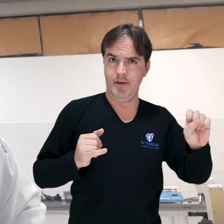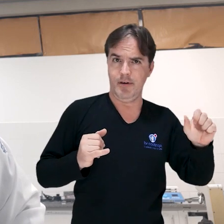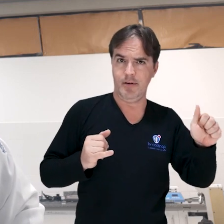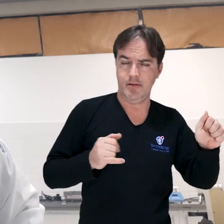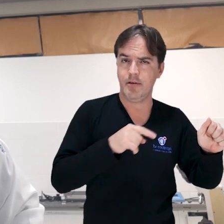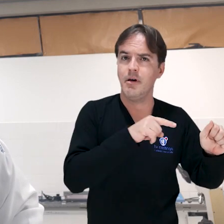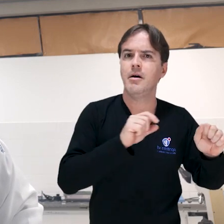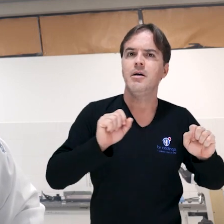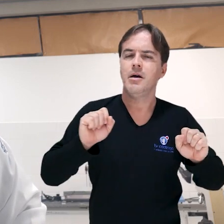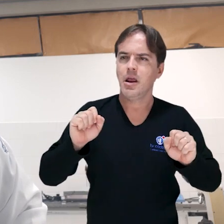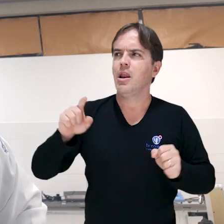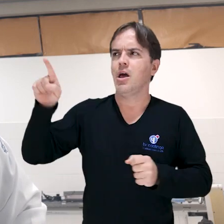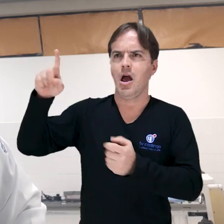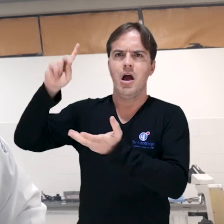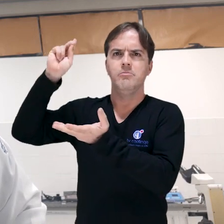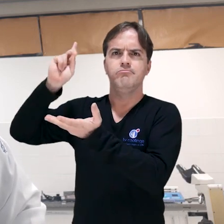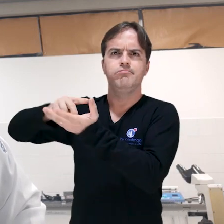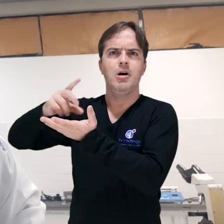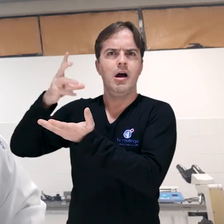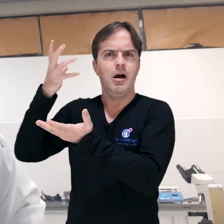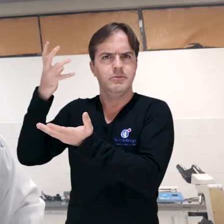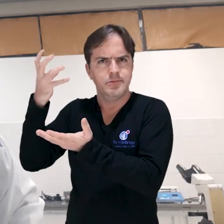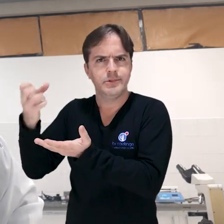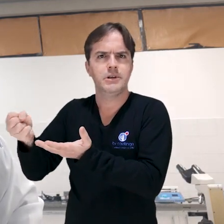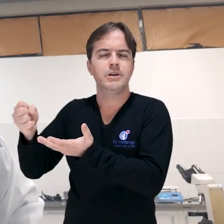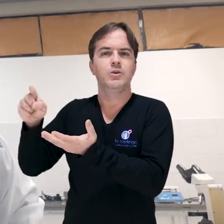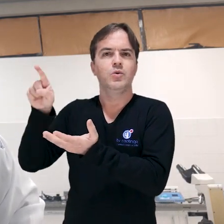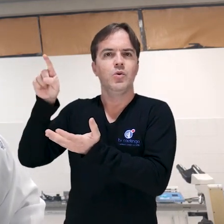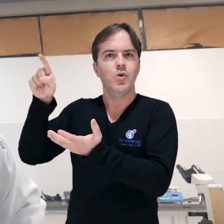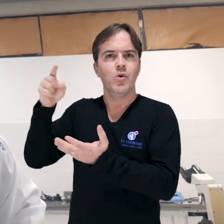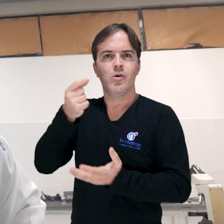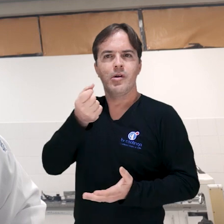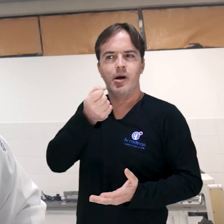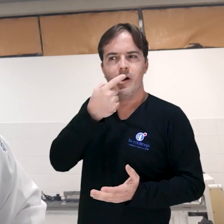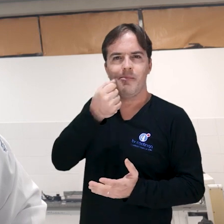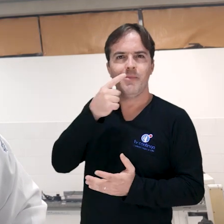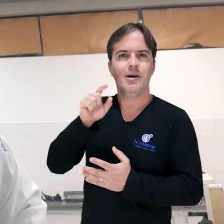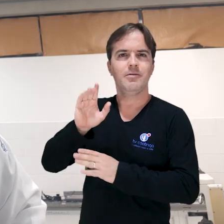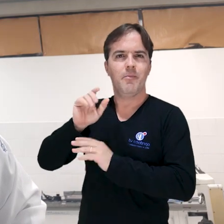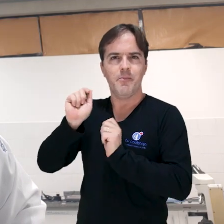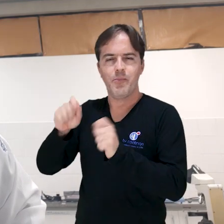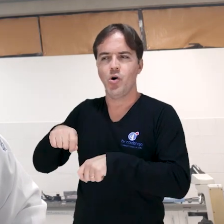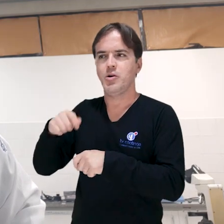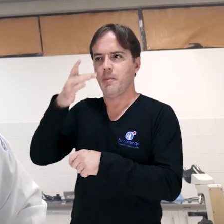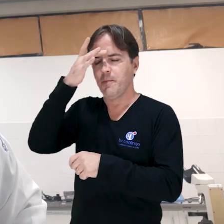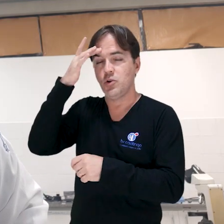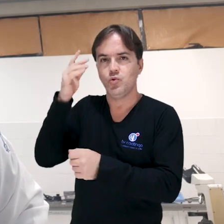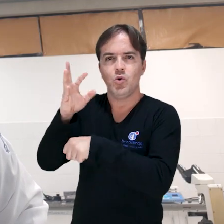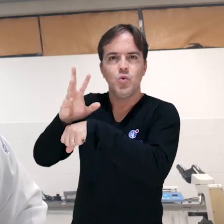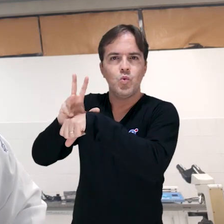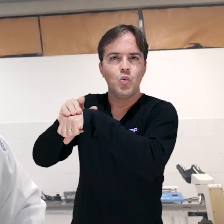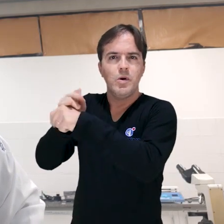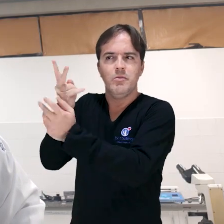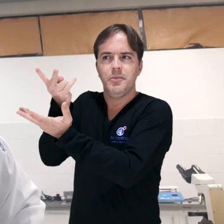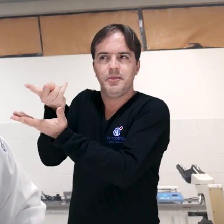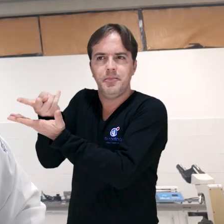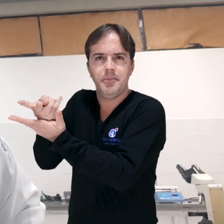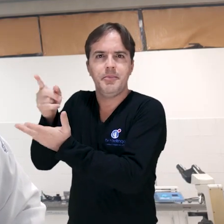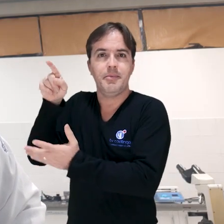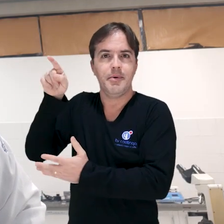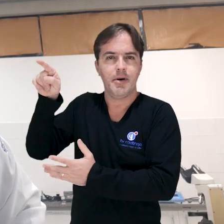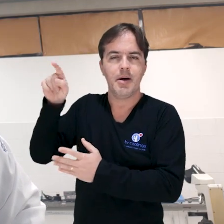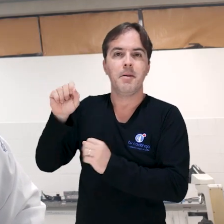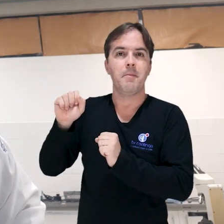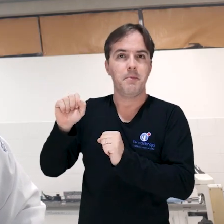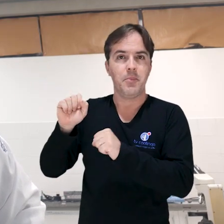uso e a utilização nesse perfil de pacientes acometidos pelo SARS-CoV-2 que desenvolveram a síndrome